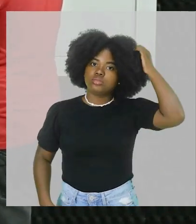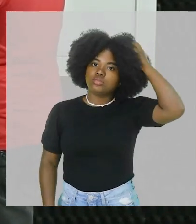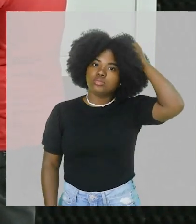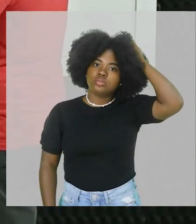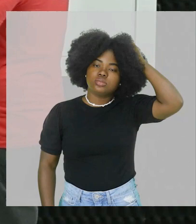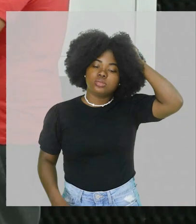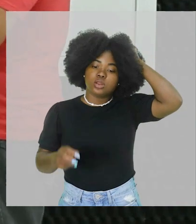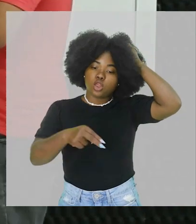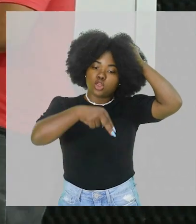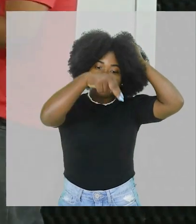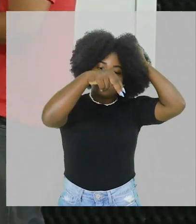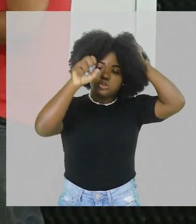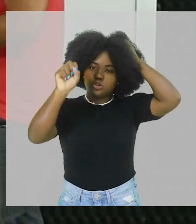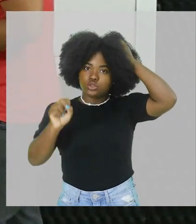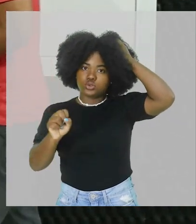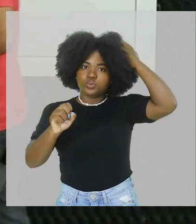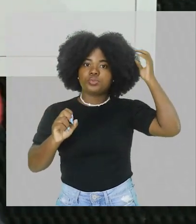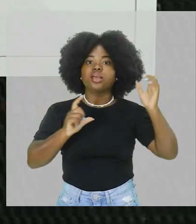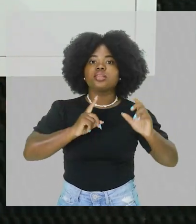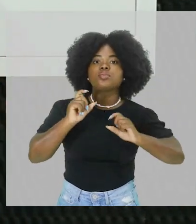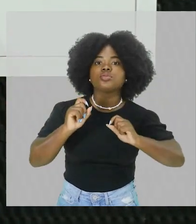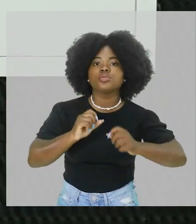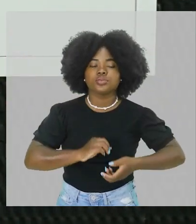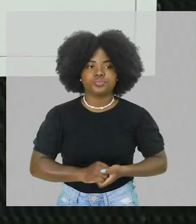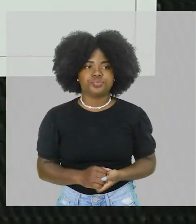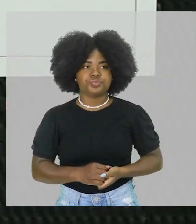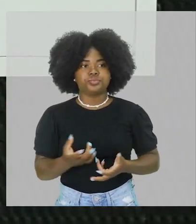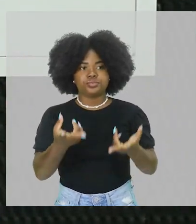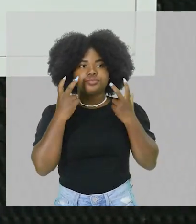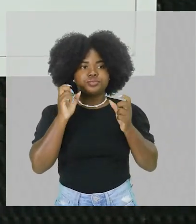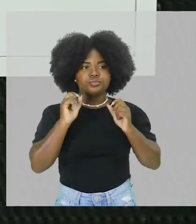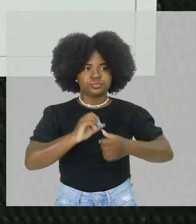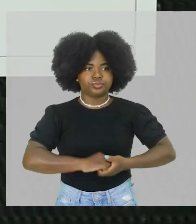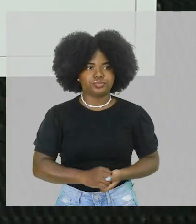Norte e sul, tá certo? Nós vamos perceber o seguinte,